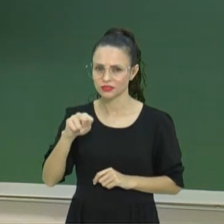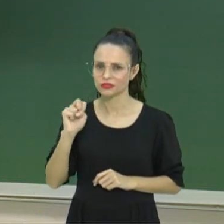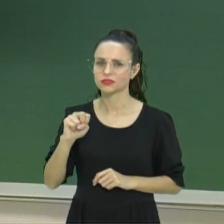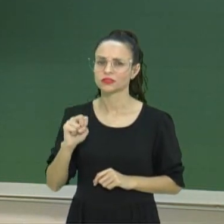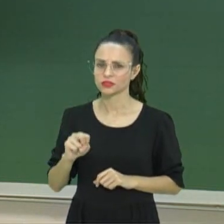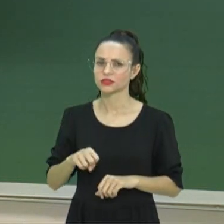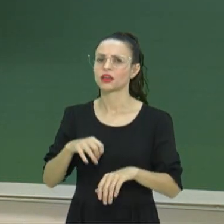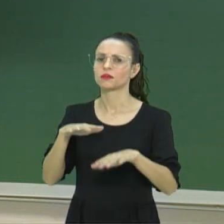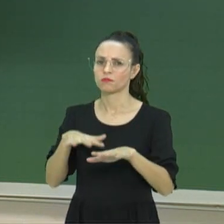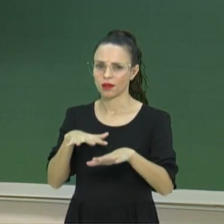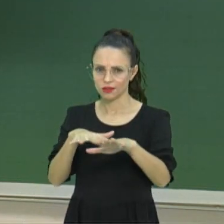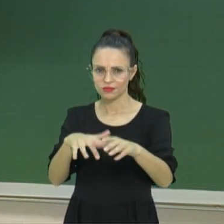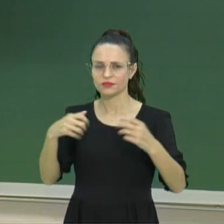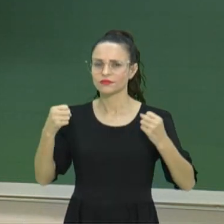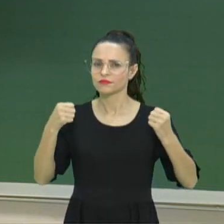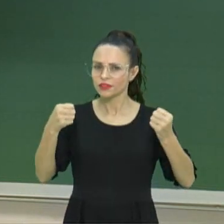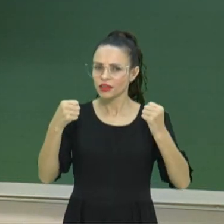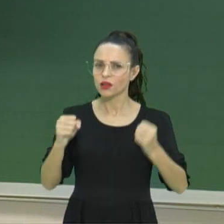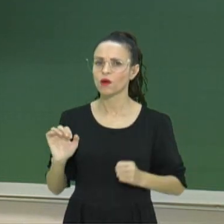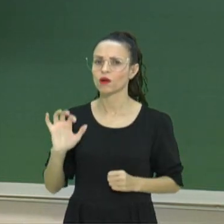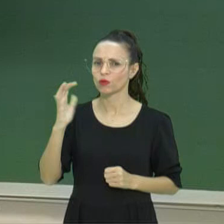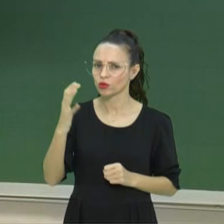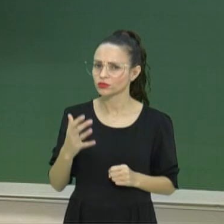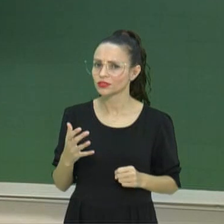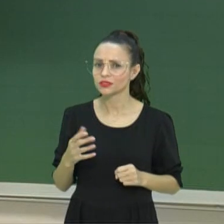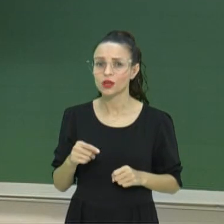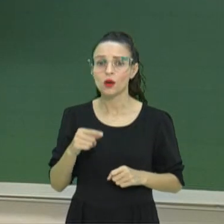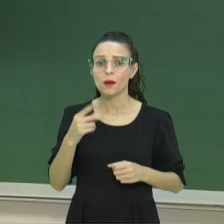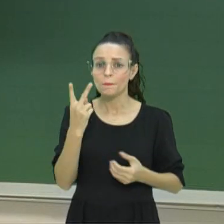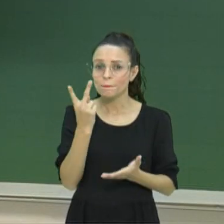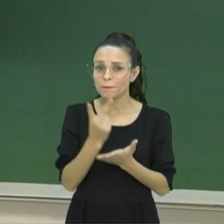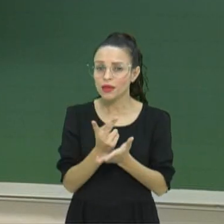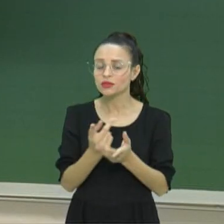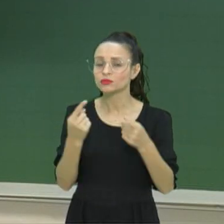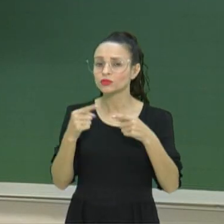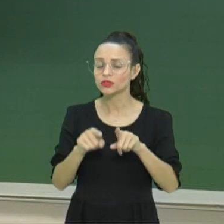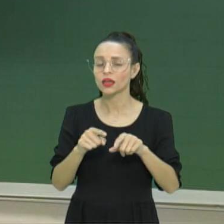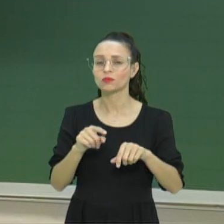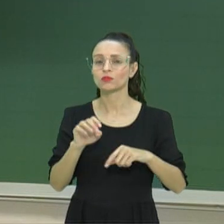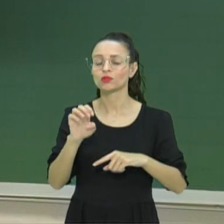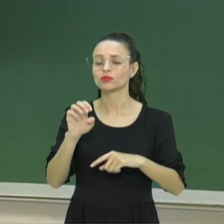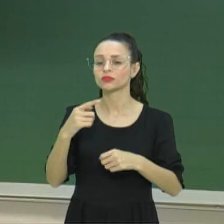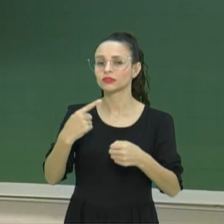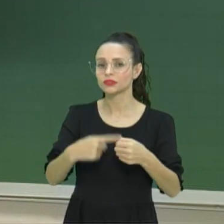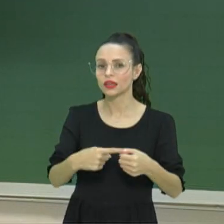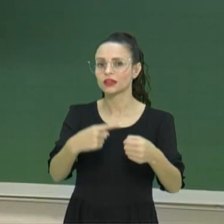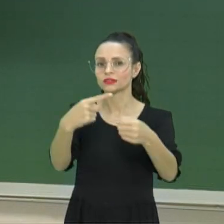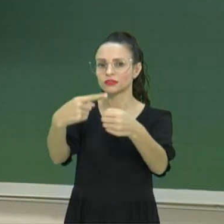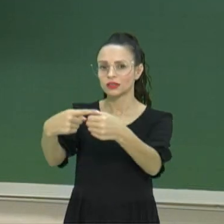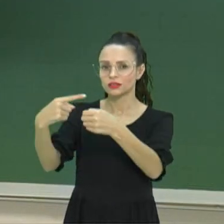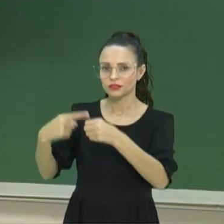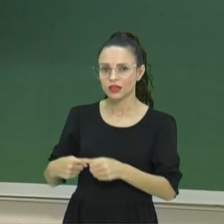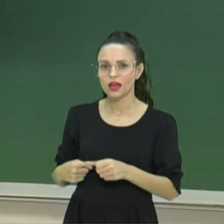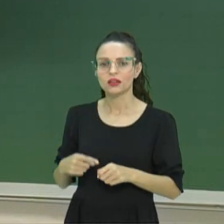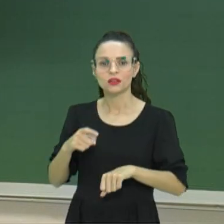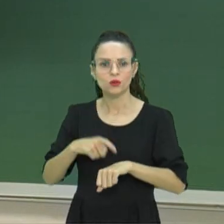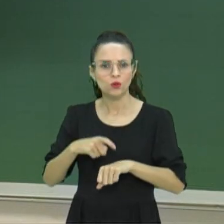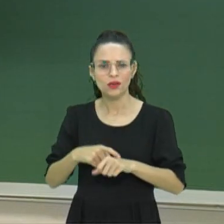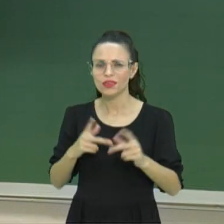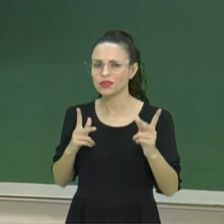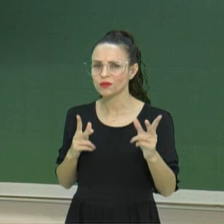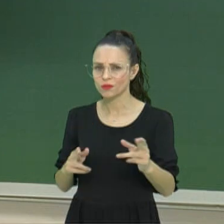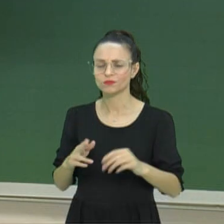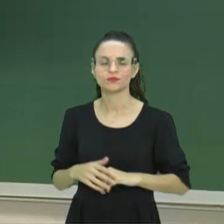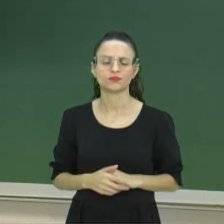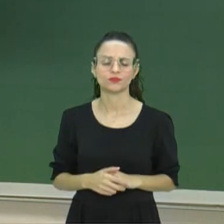essas manifestações e que elas aconteceram ao mesmo tempo. Então, a letra A não poderia ser a alternativa do exercício. A letra